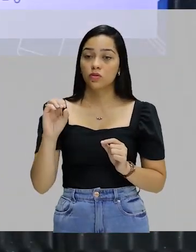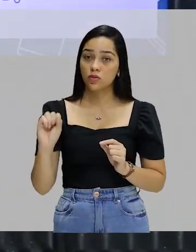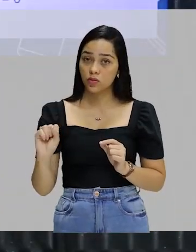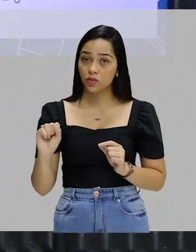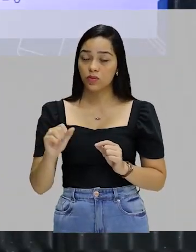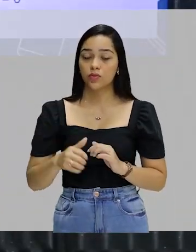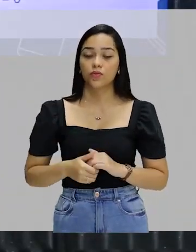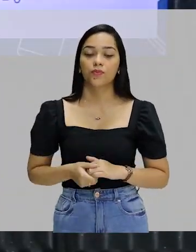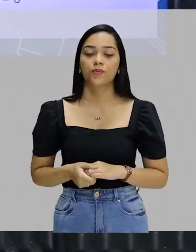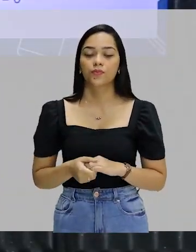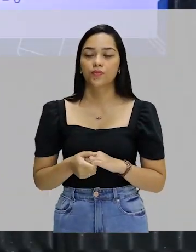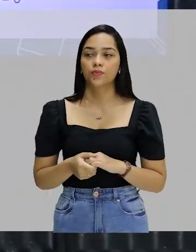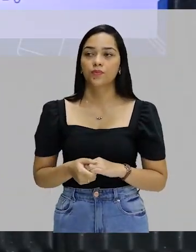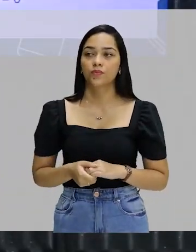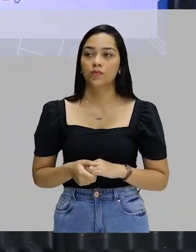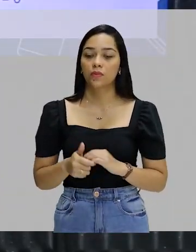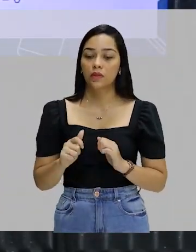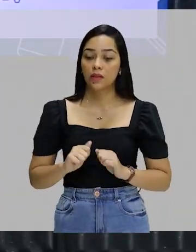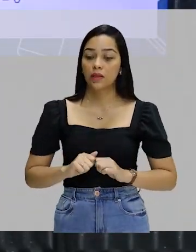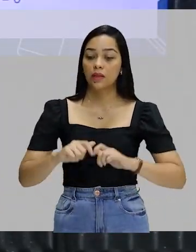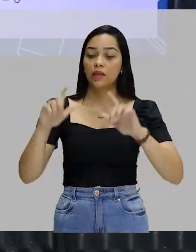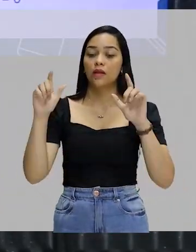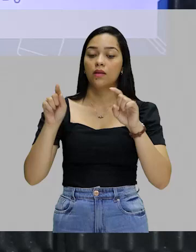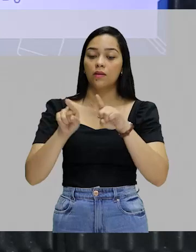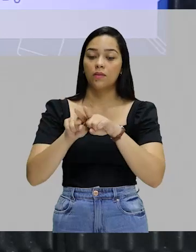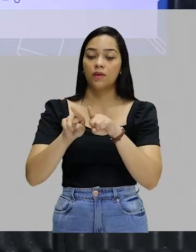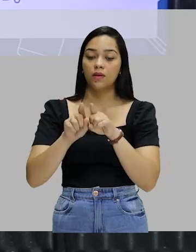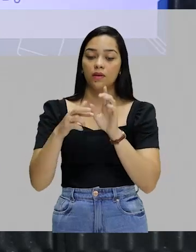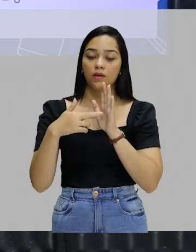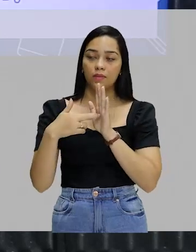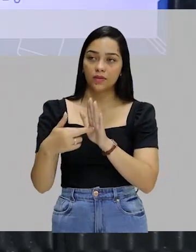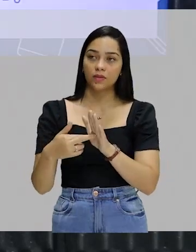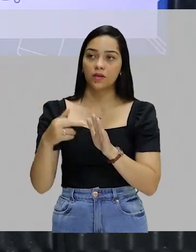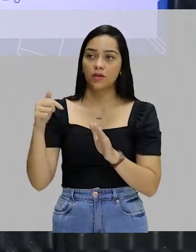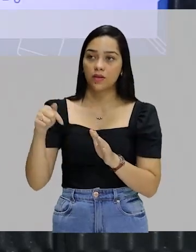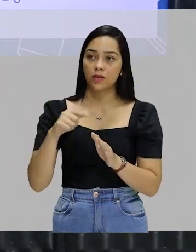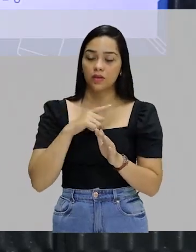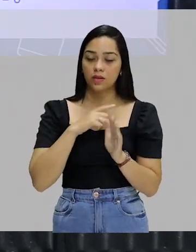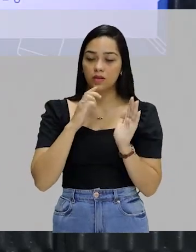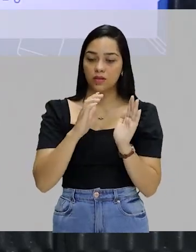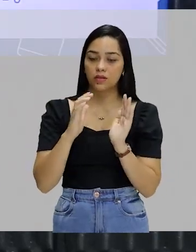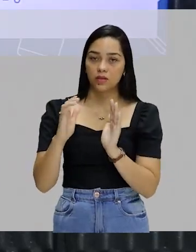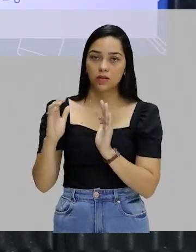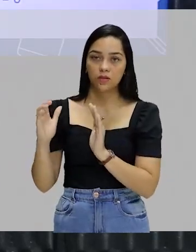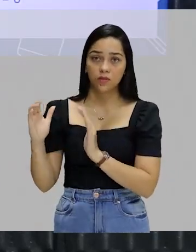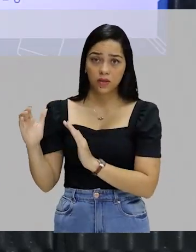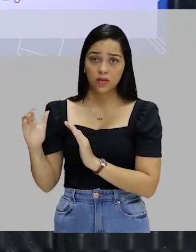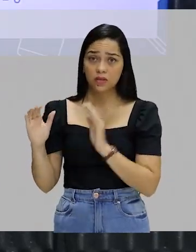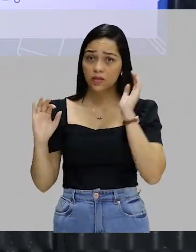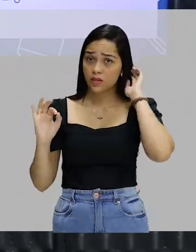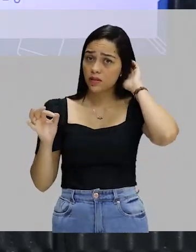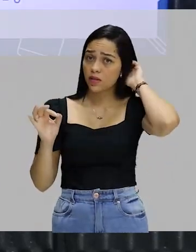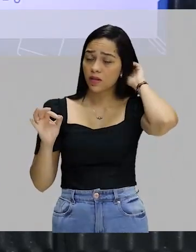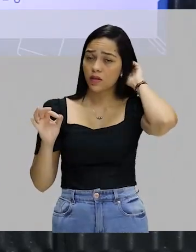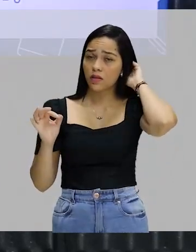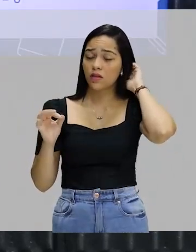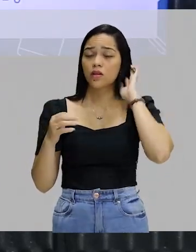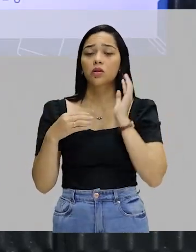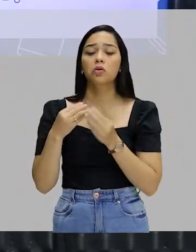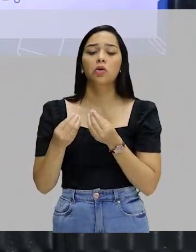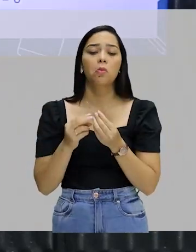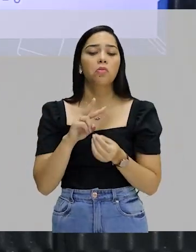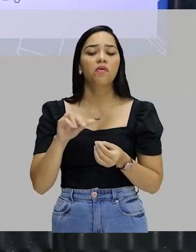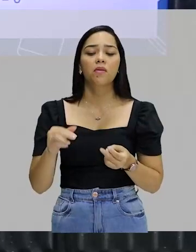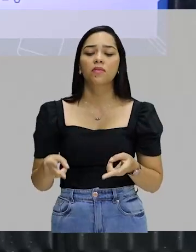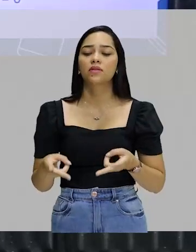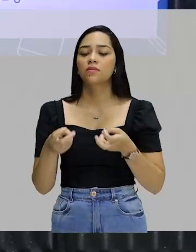208, certo? Aqui na tela está representada essa sequência, tudo bem? E como que a gente vai